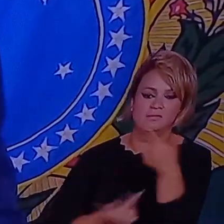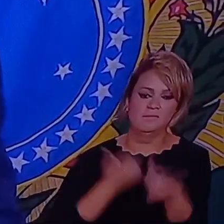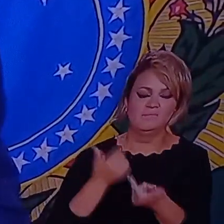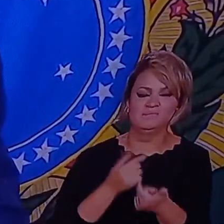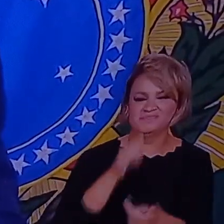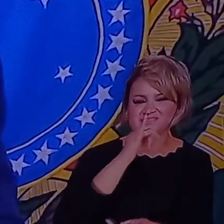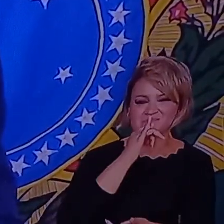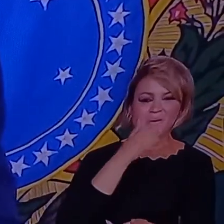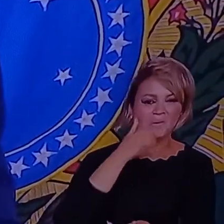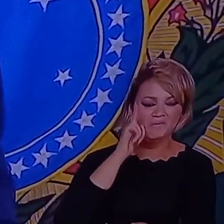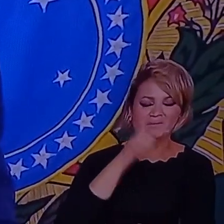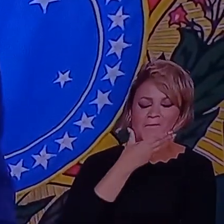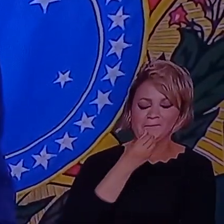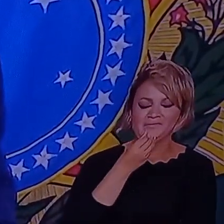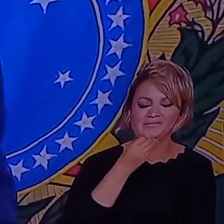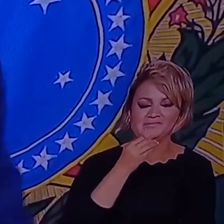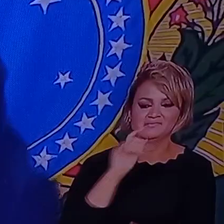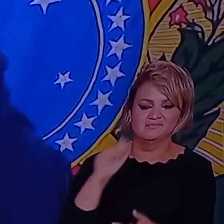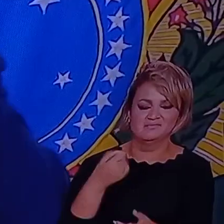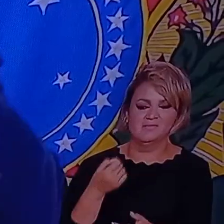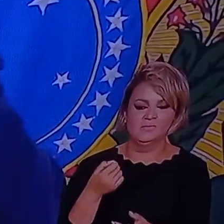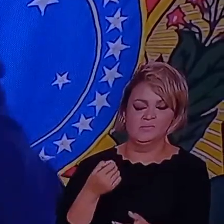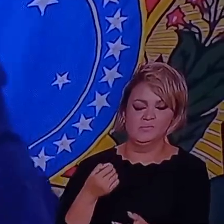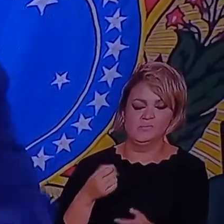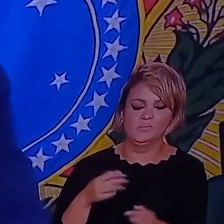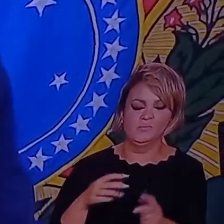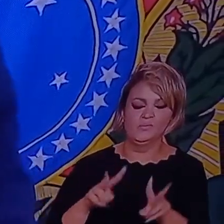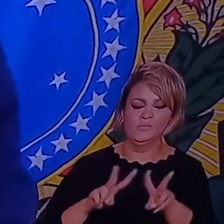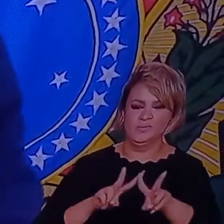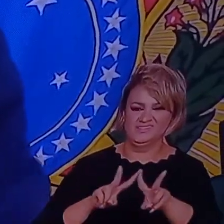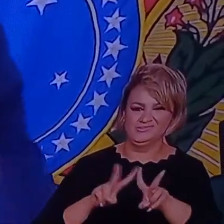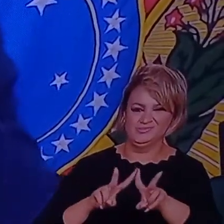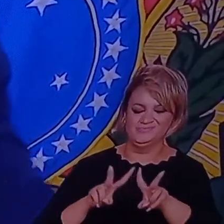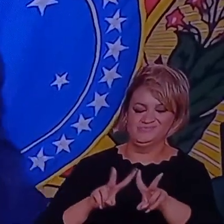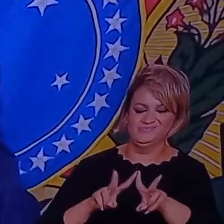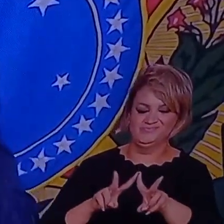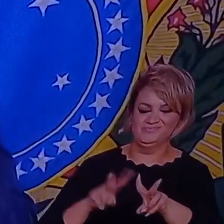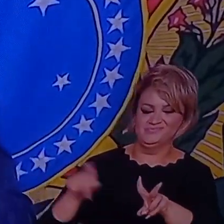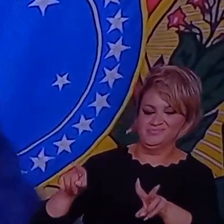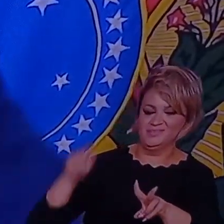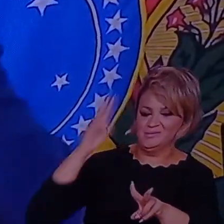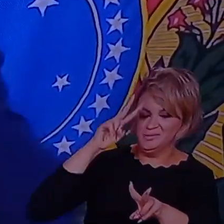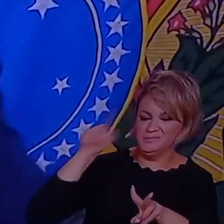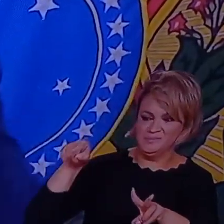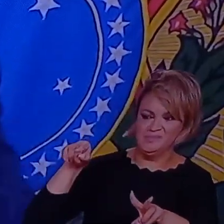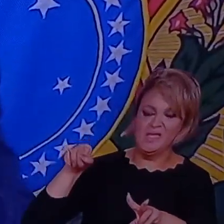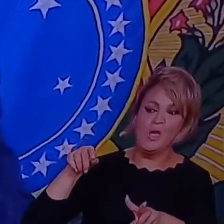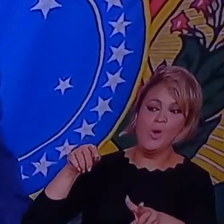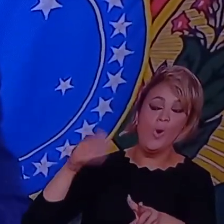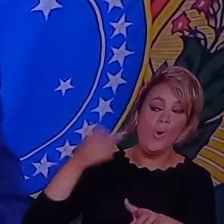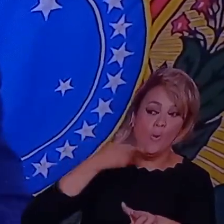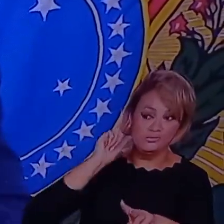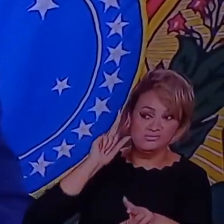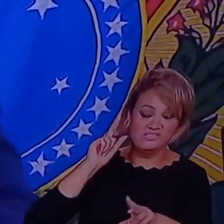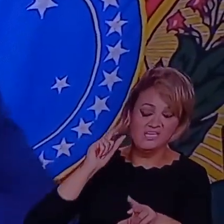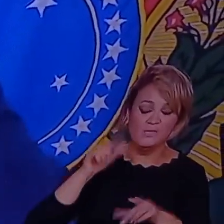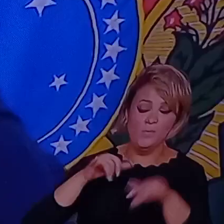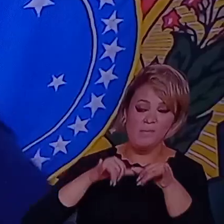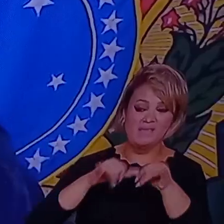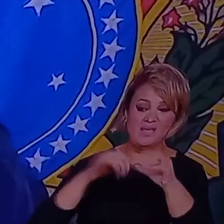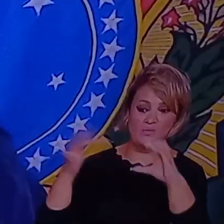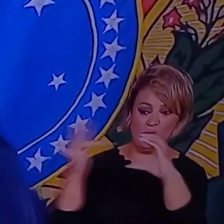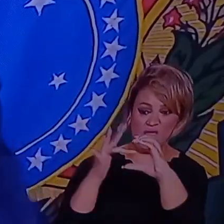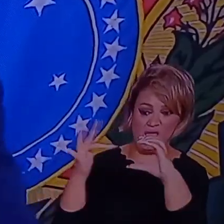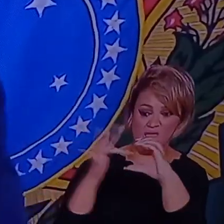Ontem, companheiro Wellington, estou olhando para você lembrar, ontem o Carrefour cometeu mais